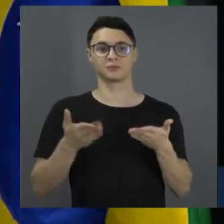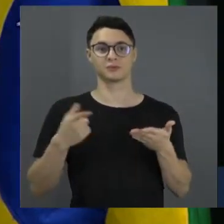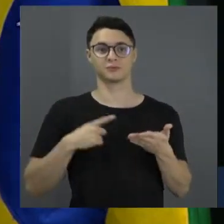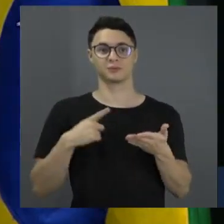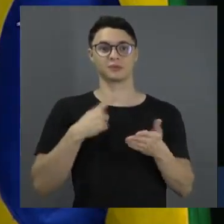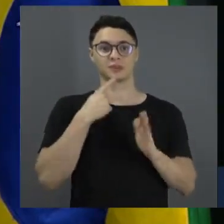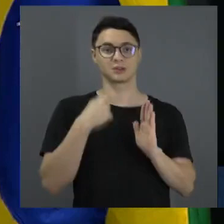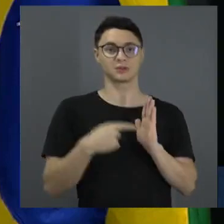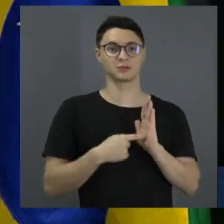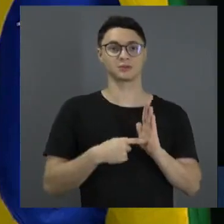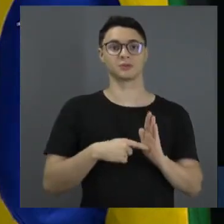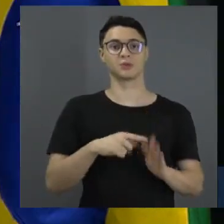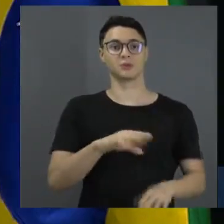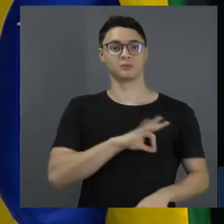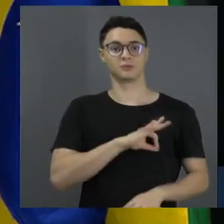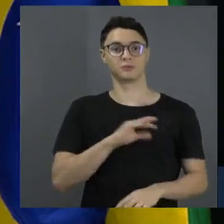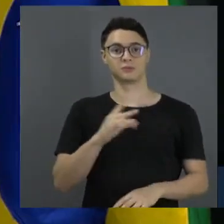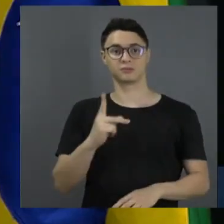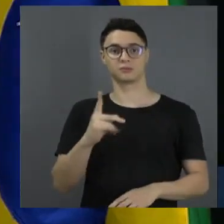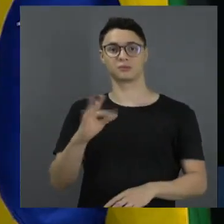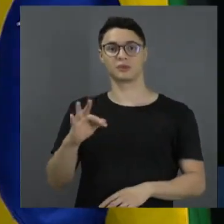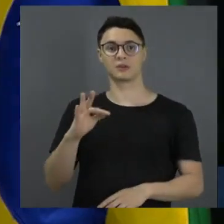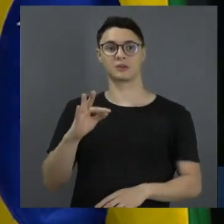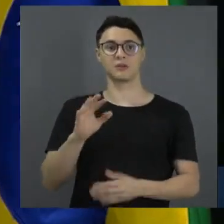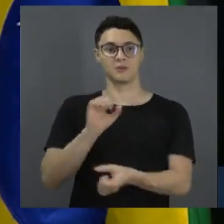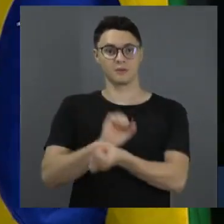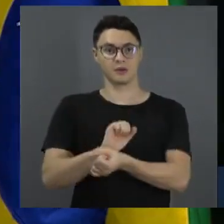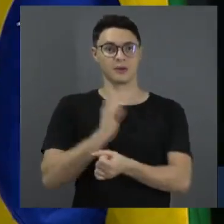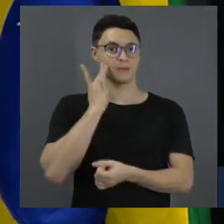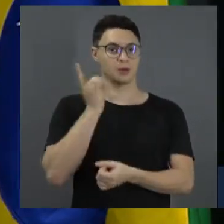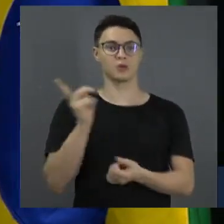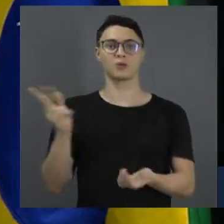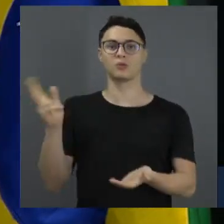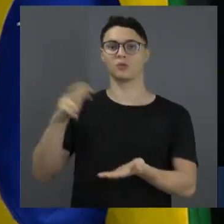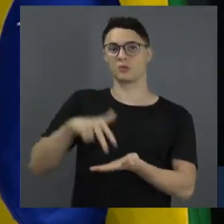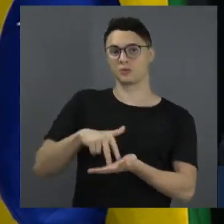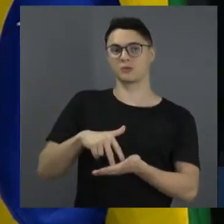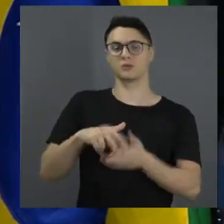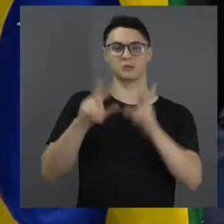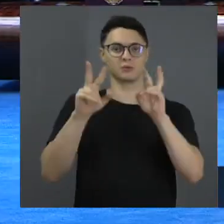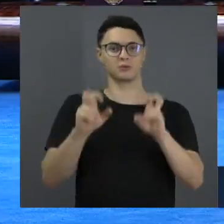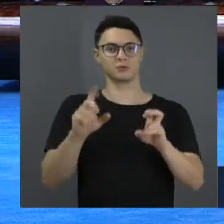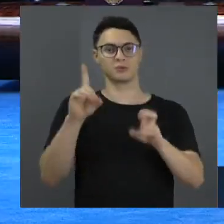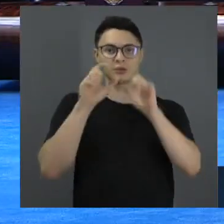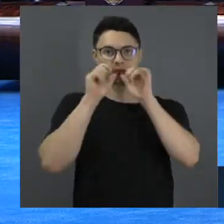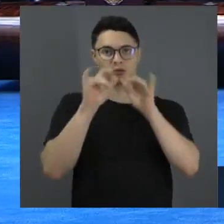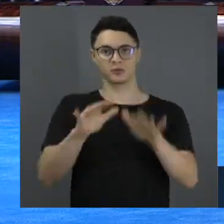Polícia Federal. Eu vou parar por aqui, amanhã eu volto com esse e outros assuntos. Deus abençoe a nossa nação.